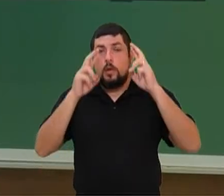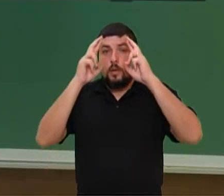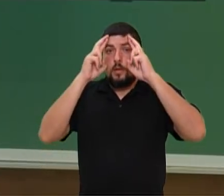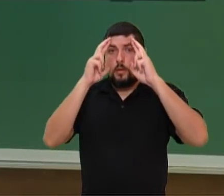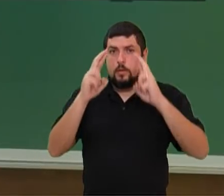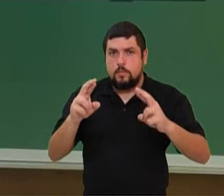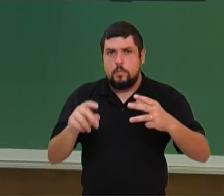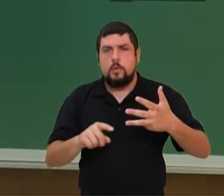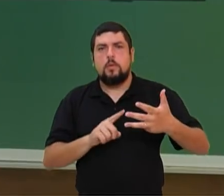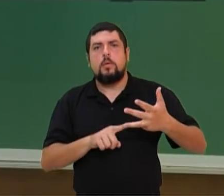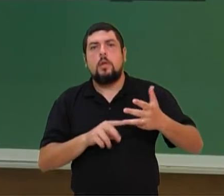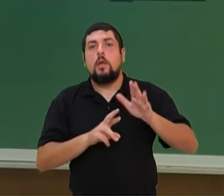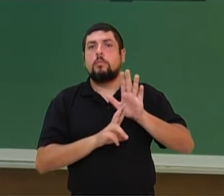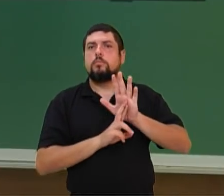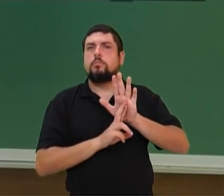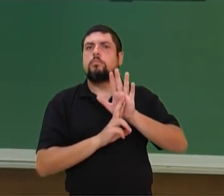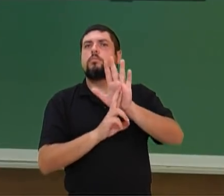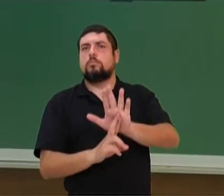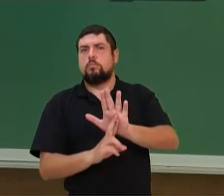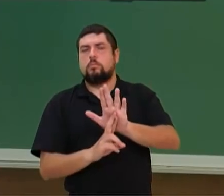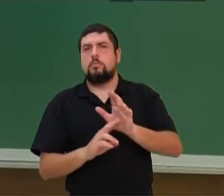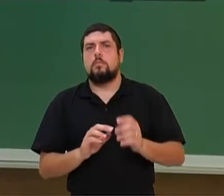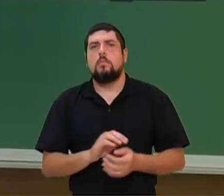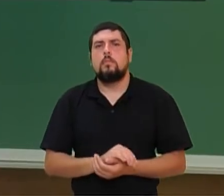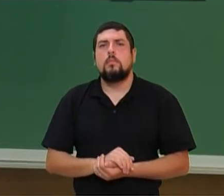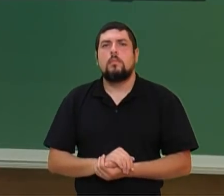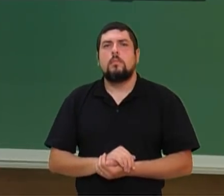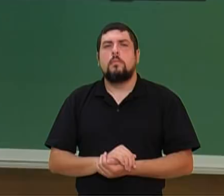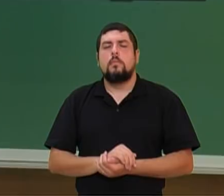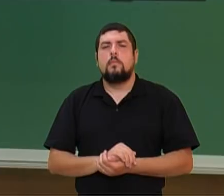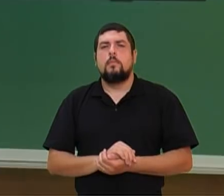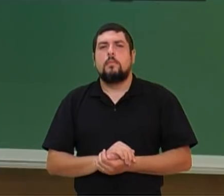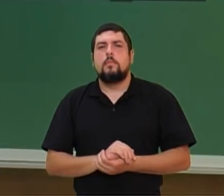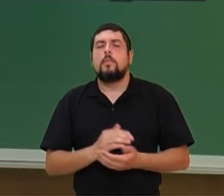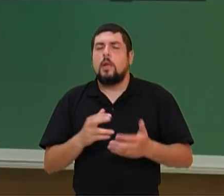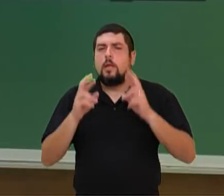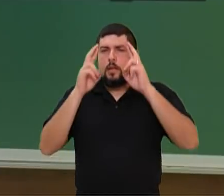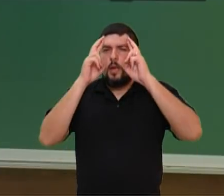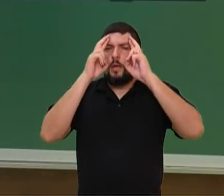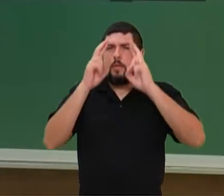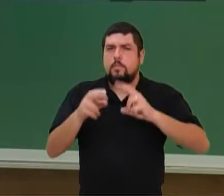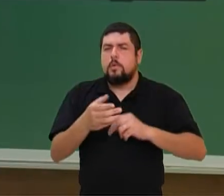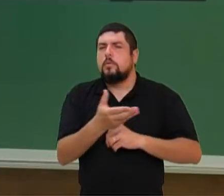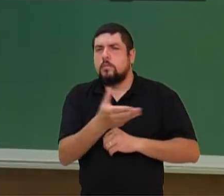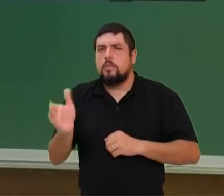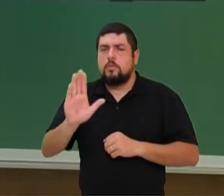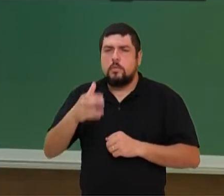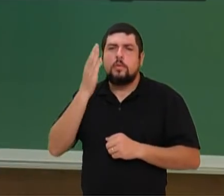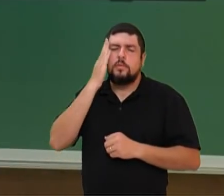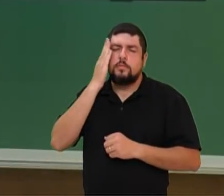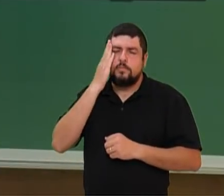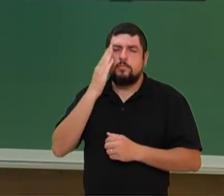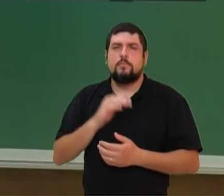e a referência. Né? Respeito é uma coisa que eu venho falando nas últimas aulas para vocês também. Né?